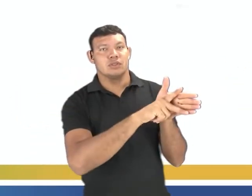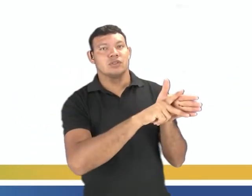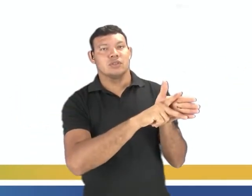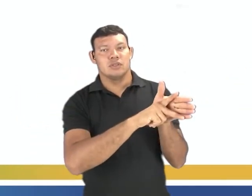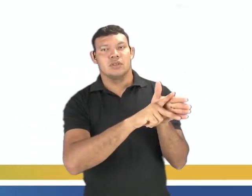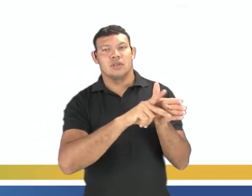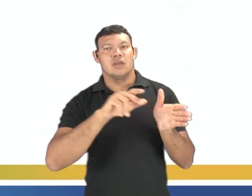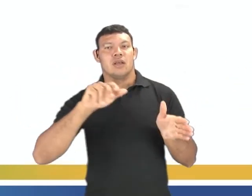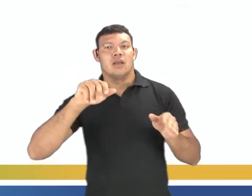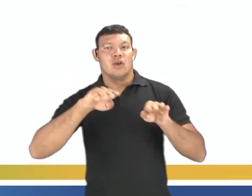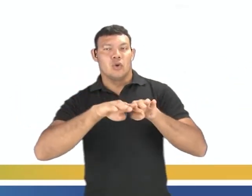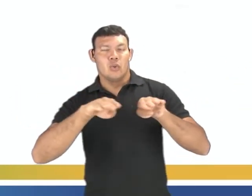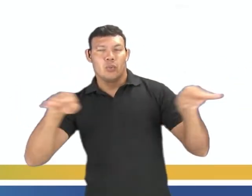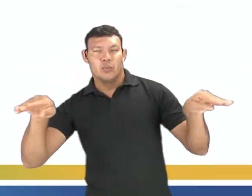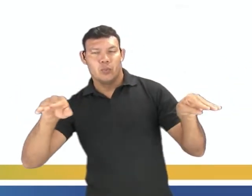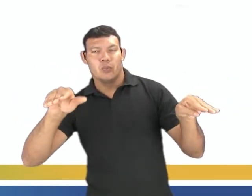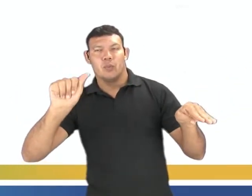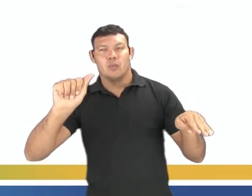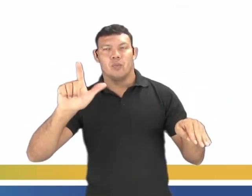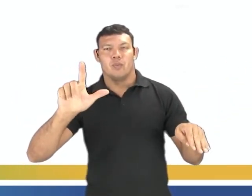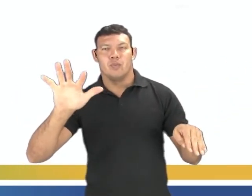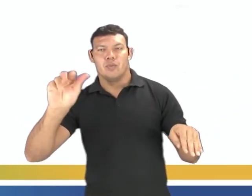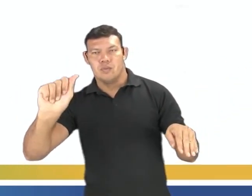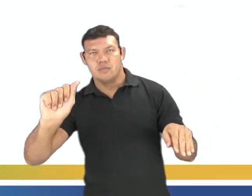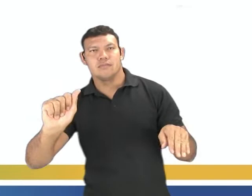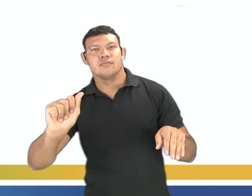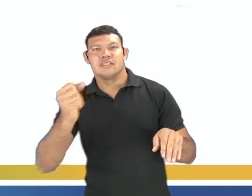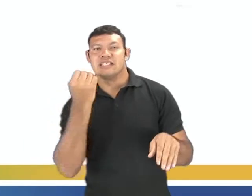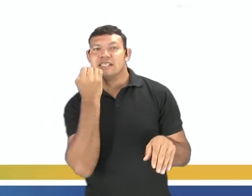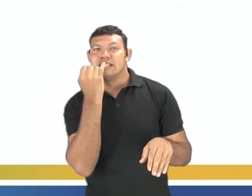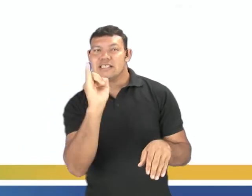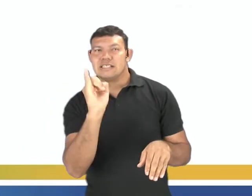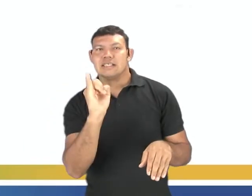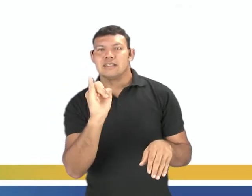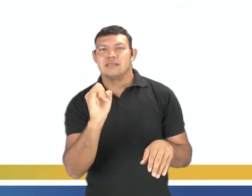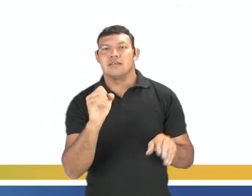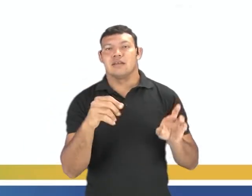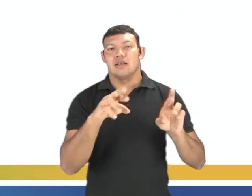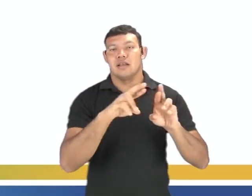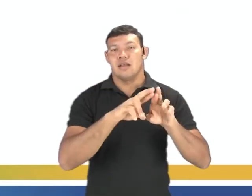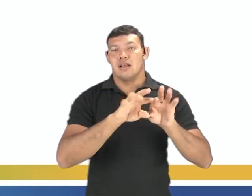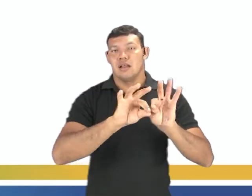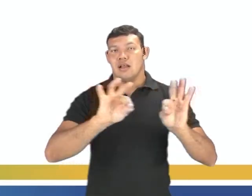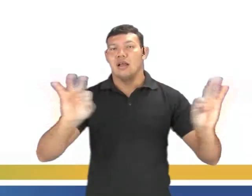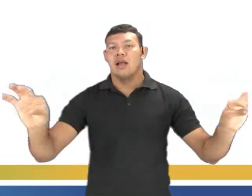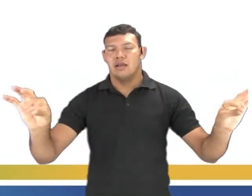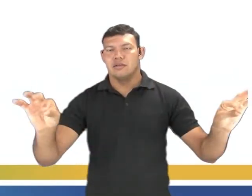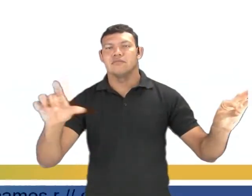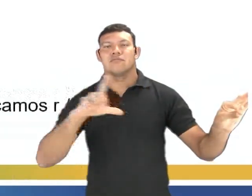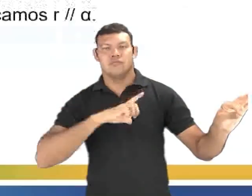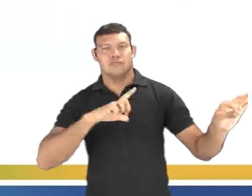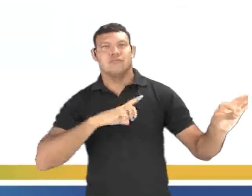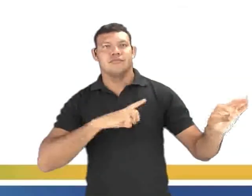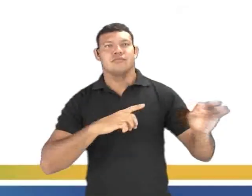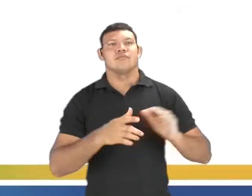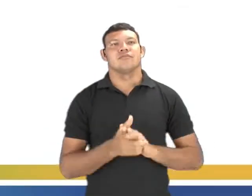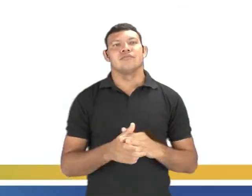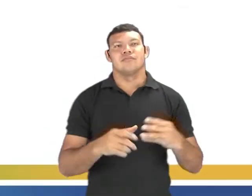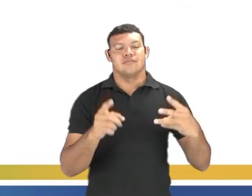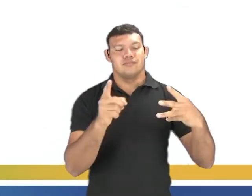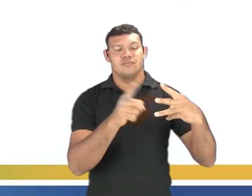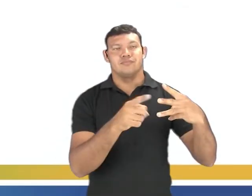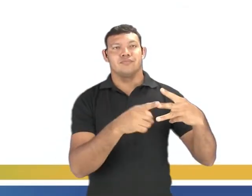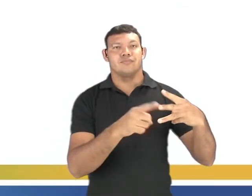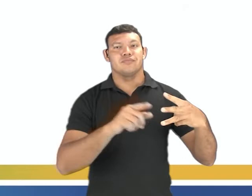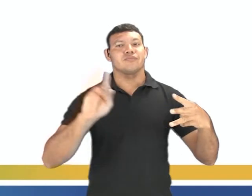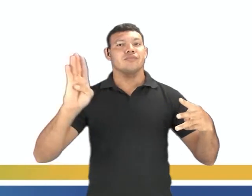se meu R interceptado pelo alfa nós tivermos uma reta. No segundo